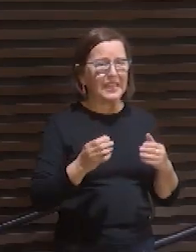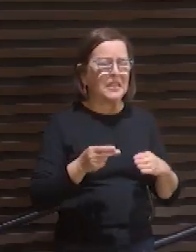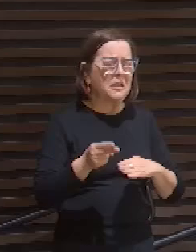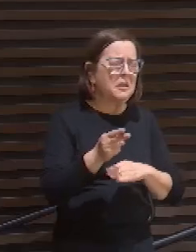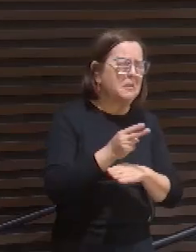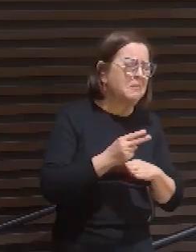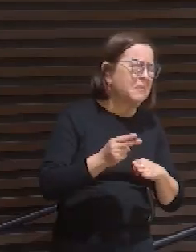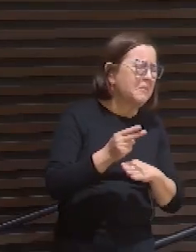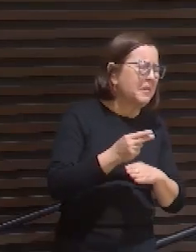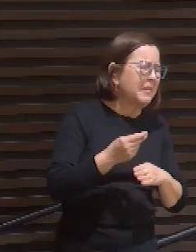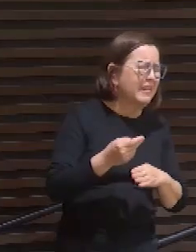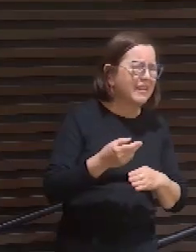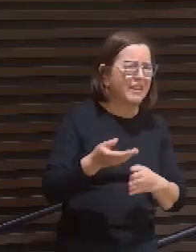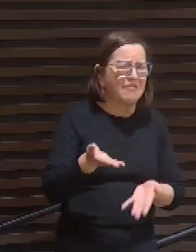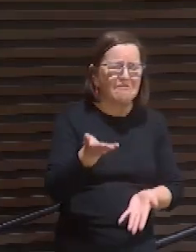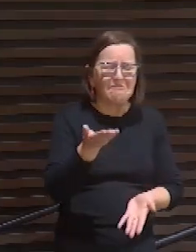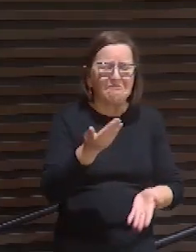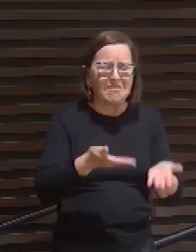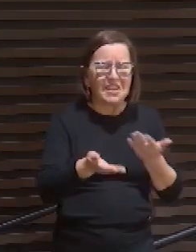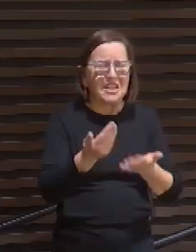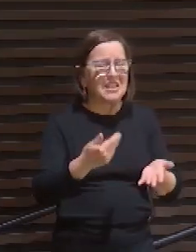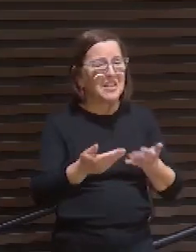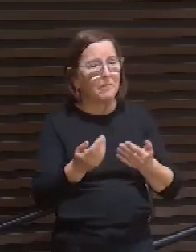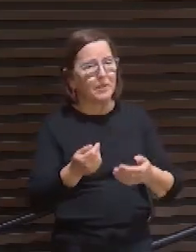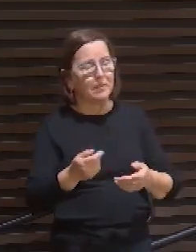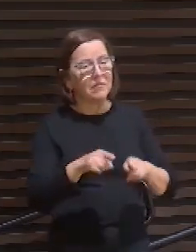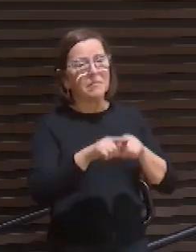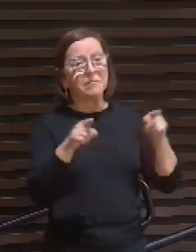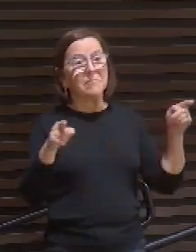algum tratamento, quando ele fez